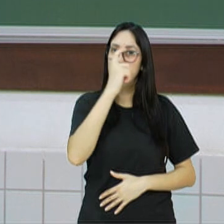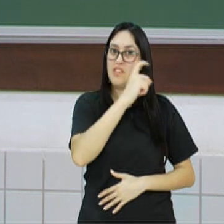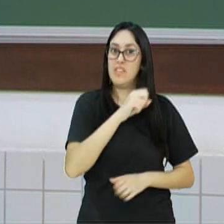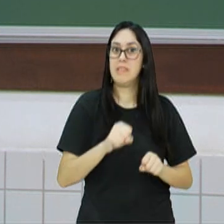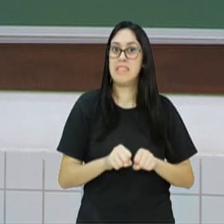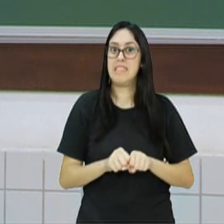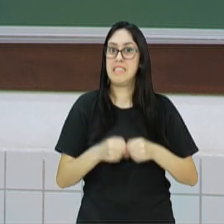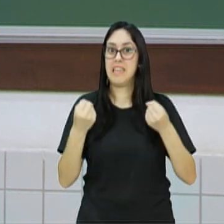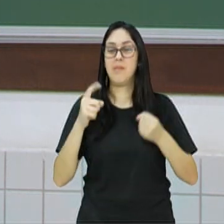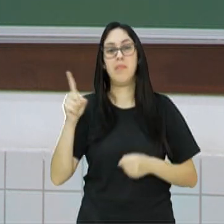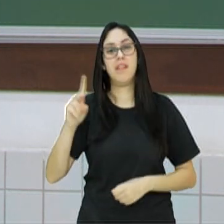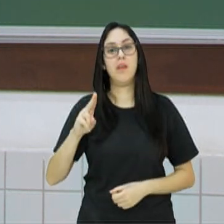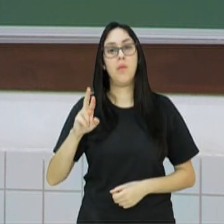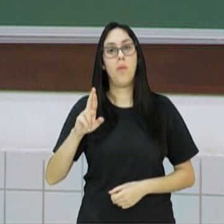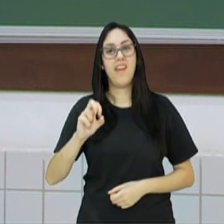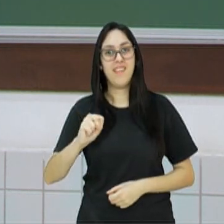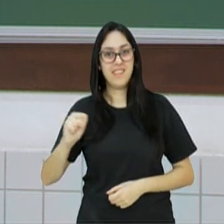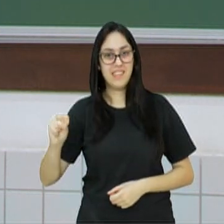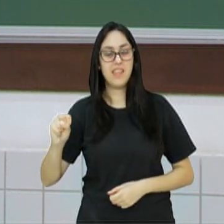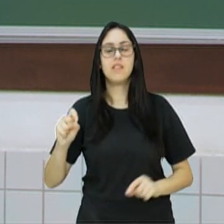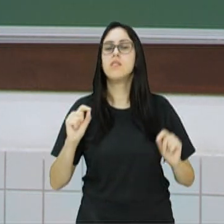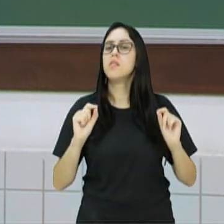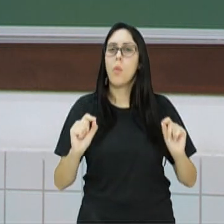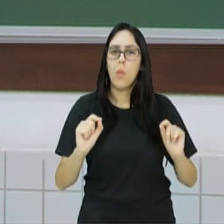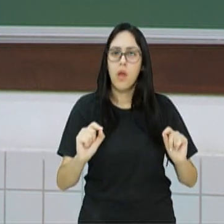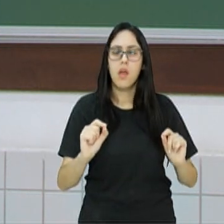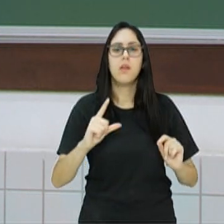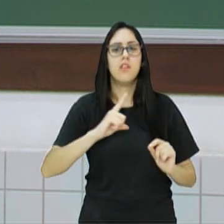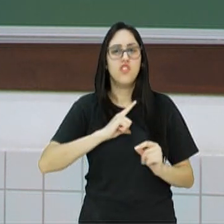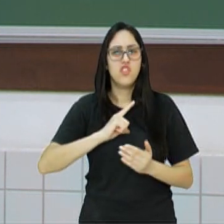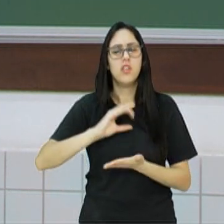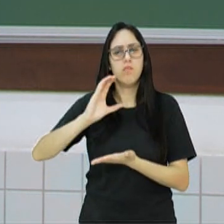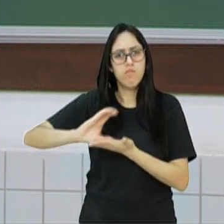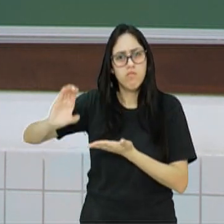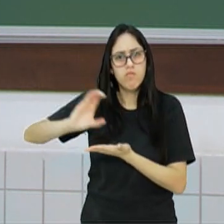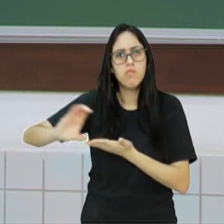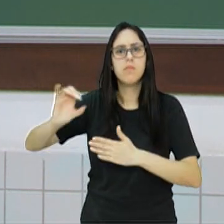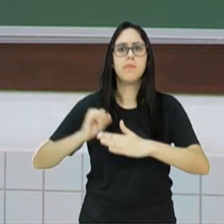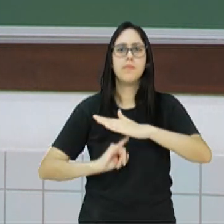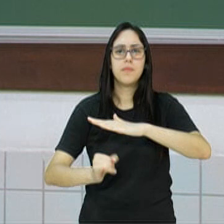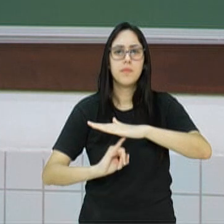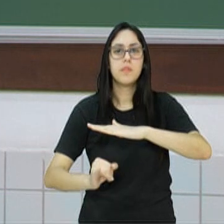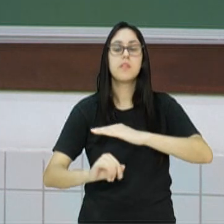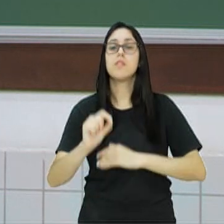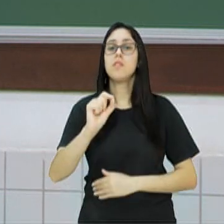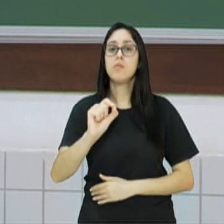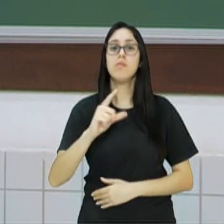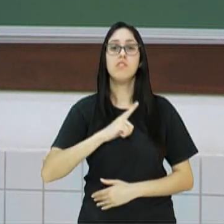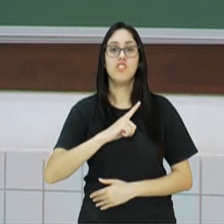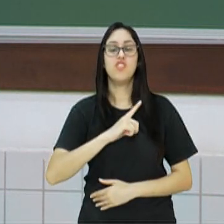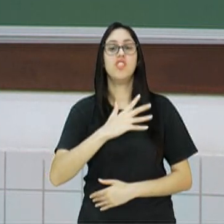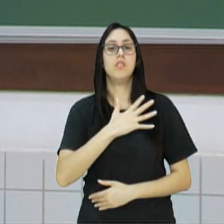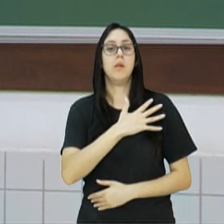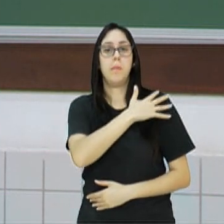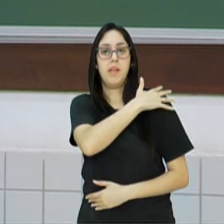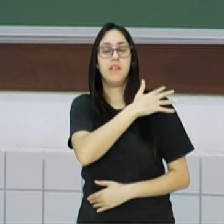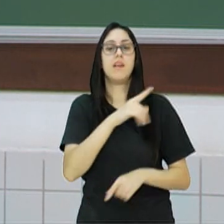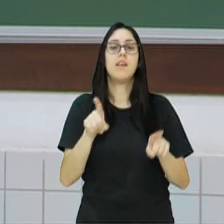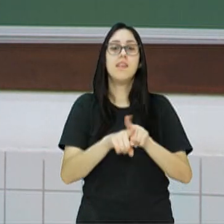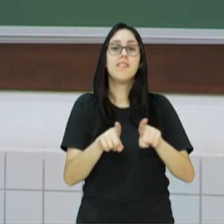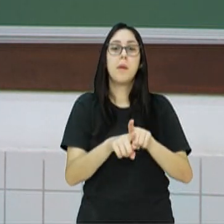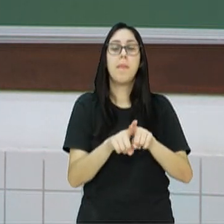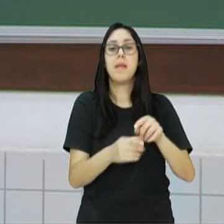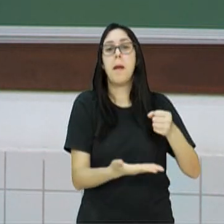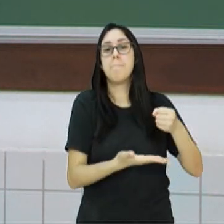Né? Os investimentos se concentravam basicamente nas indústrias militar e na indústria de base, não